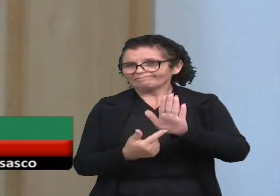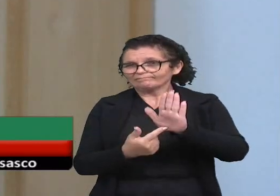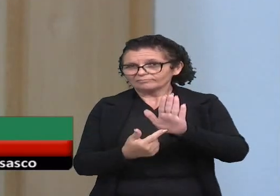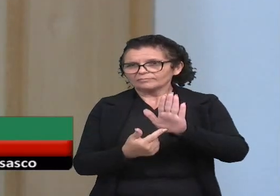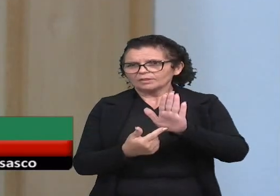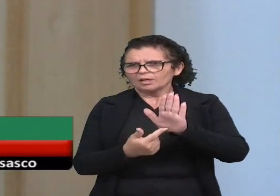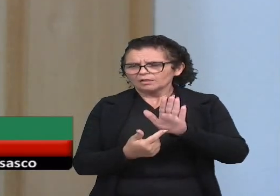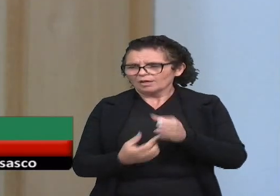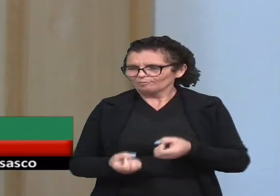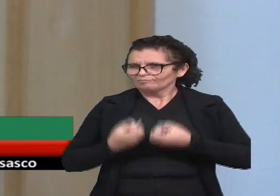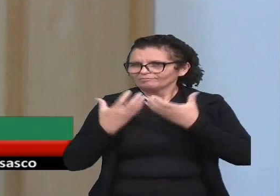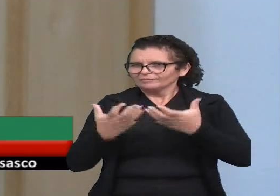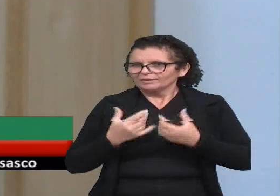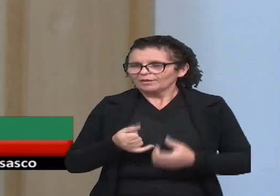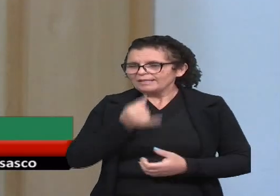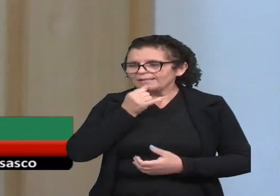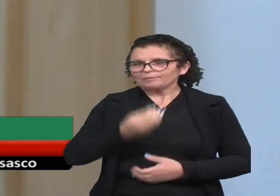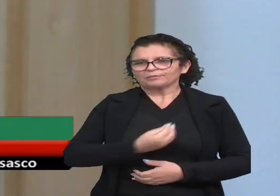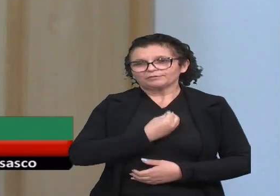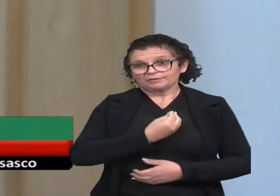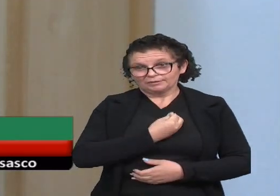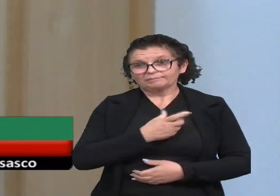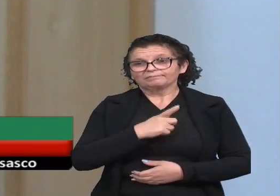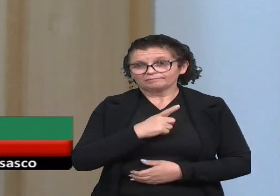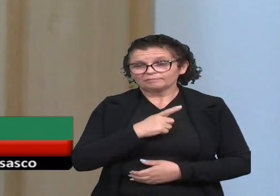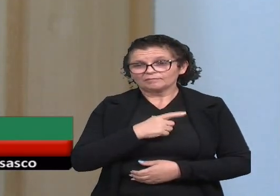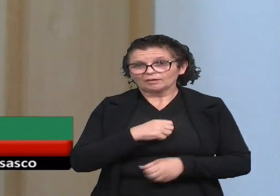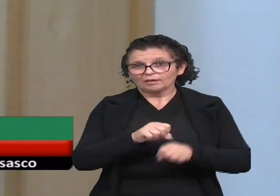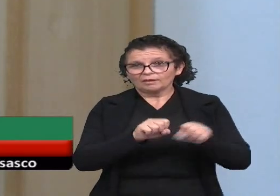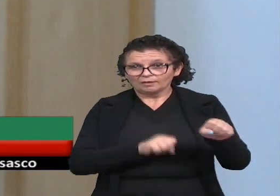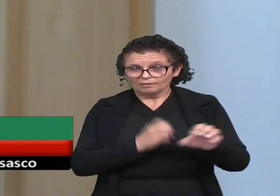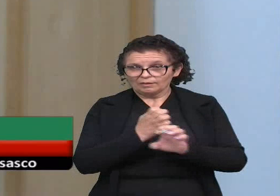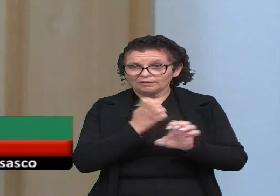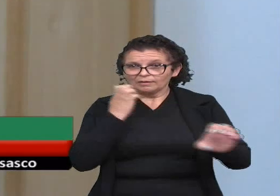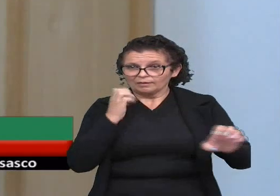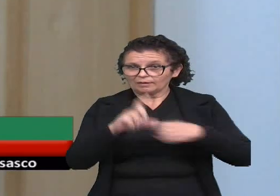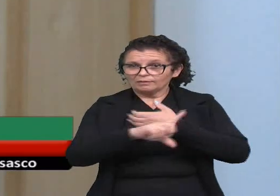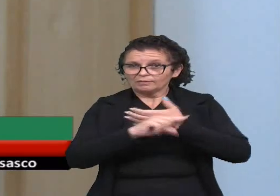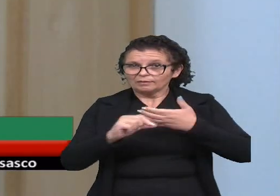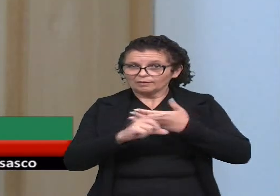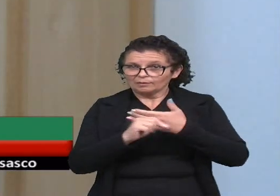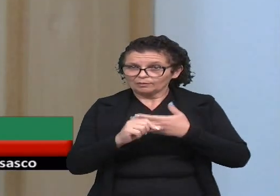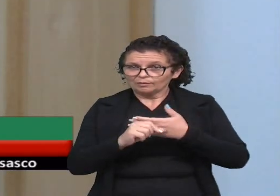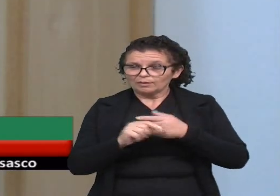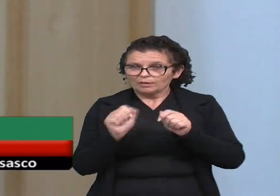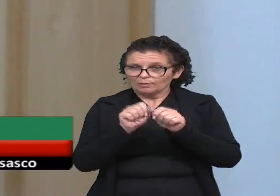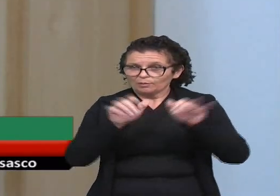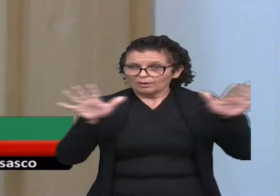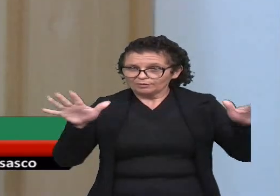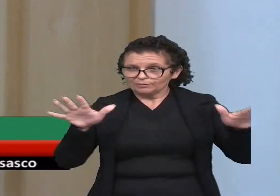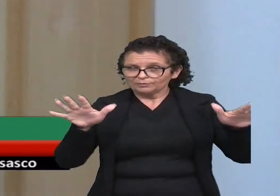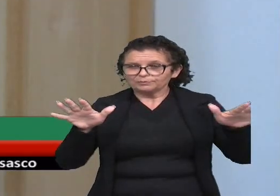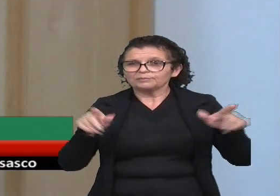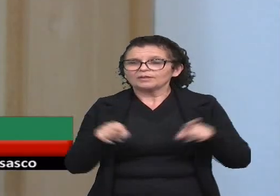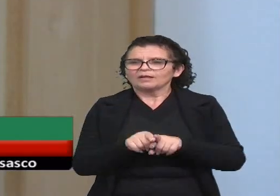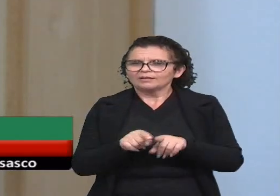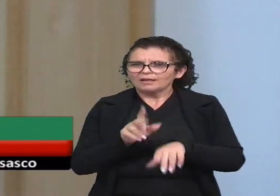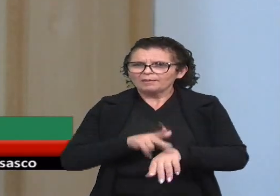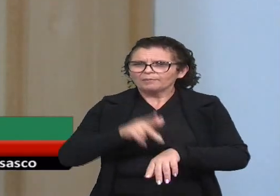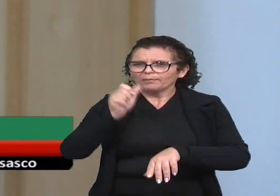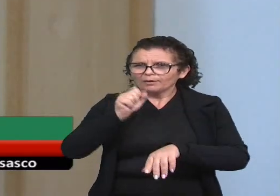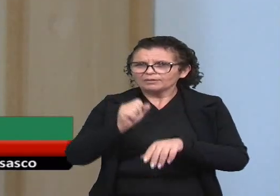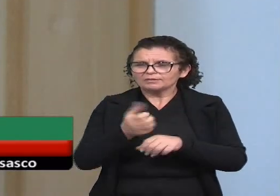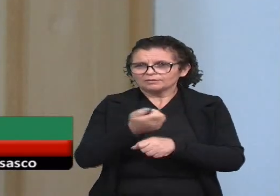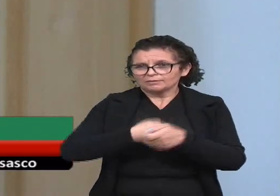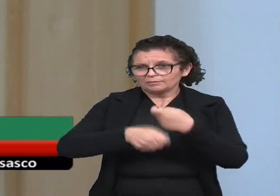muito inspiradora. Ele possui a formação em engenharia civil pela Universidade de Guarulhos, é pós-graduado em